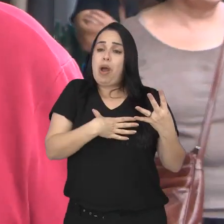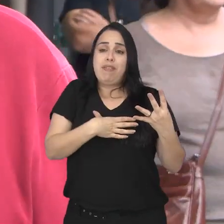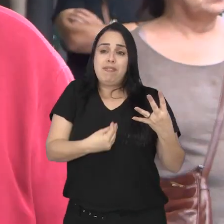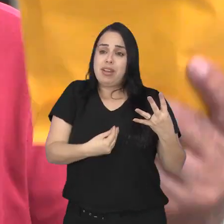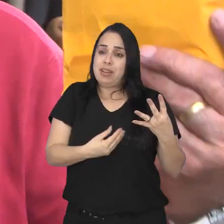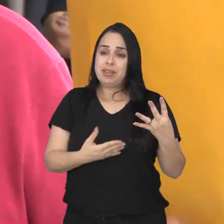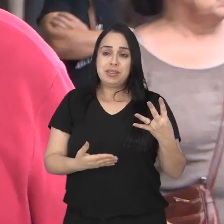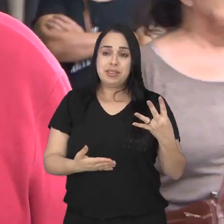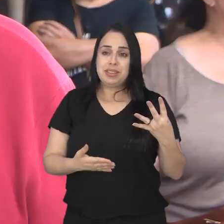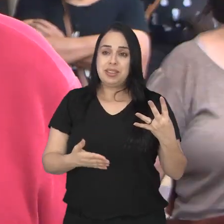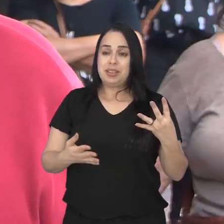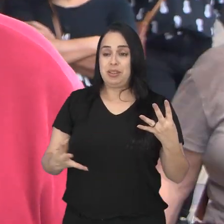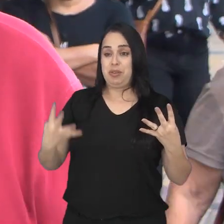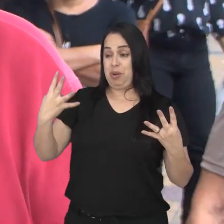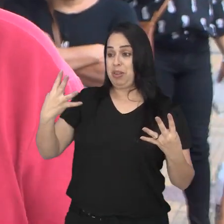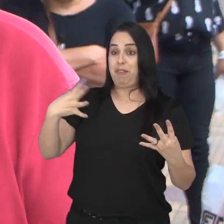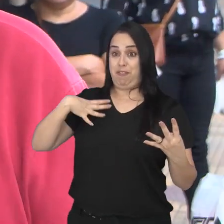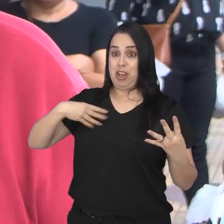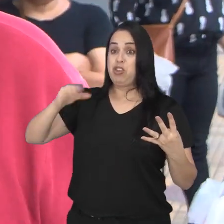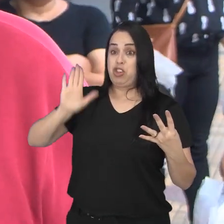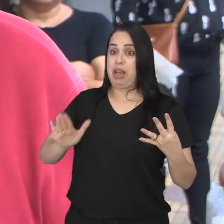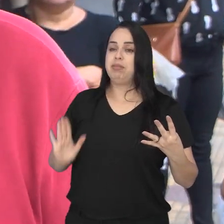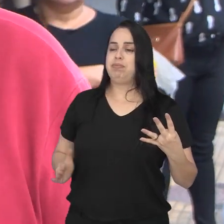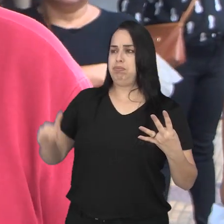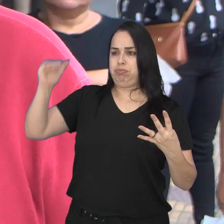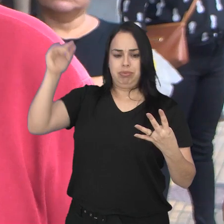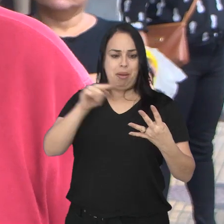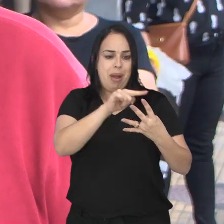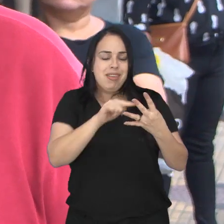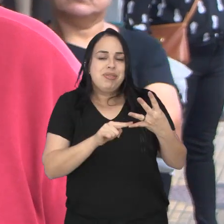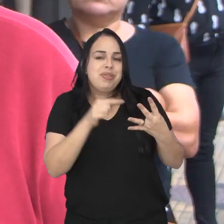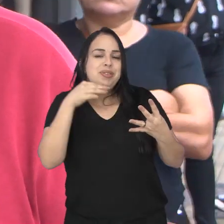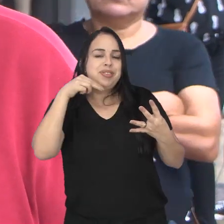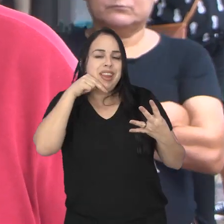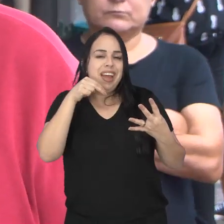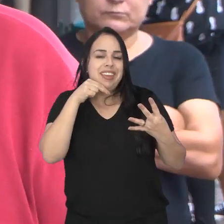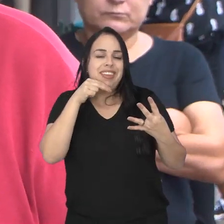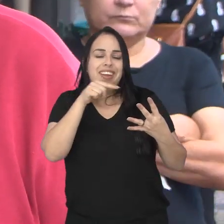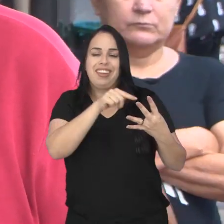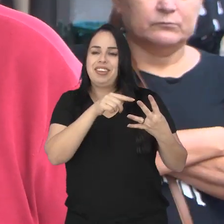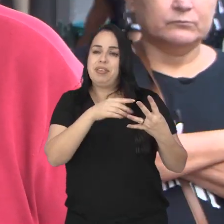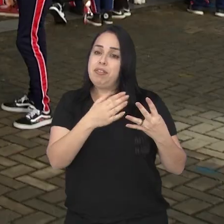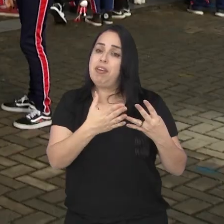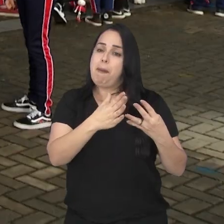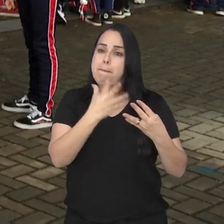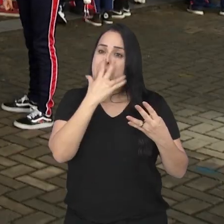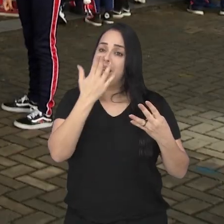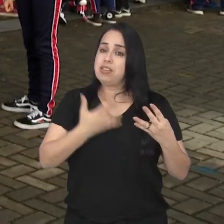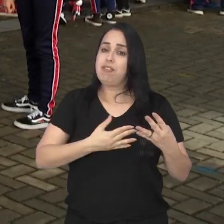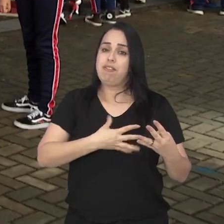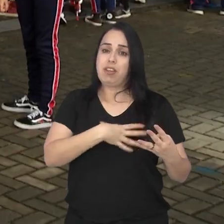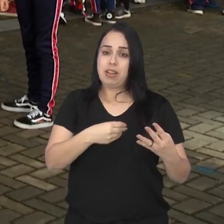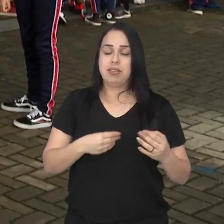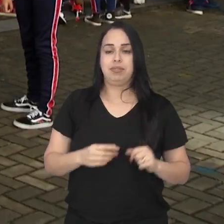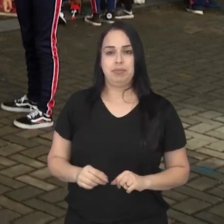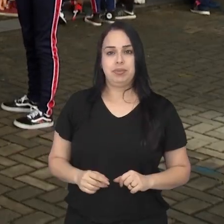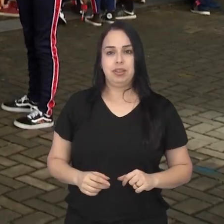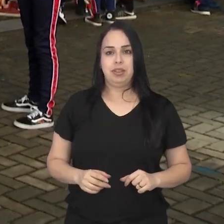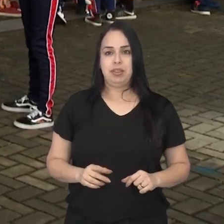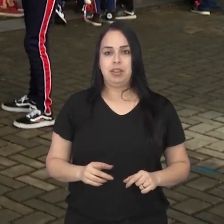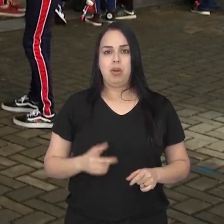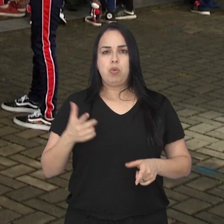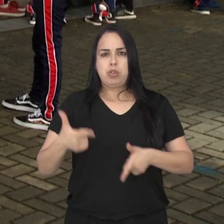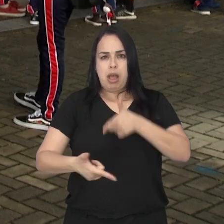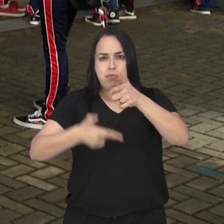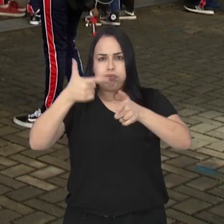quatro filhos já já tá criado né então eles mas eles se preocupa mais do que a gente nos últimos meses os ataques